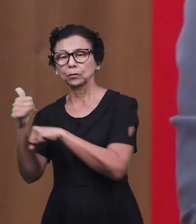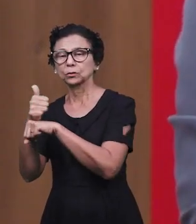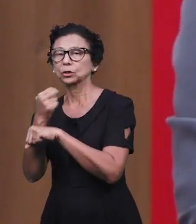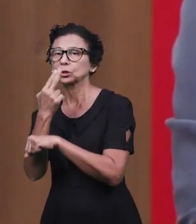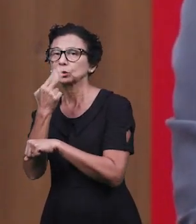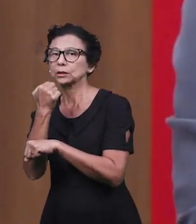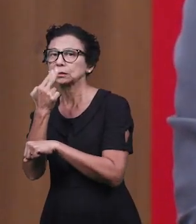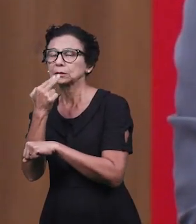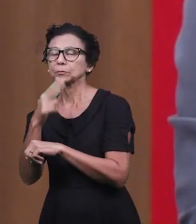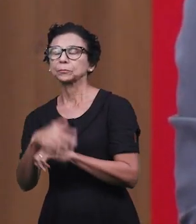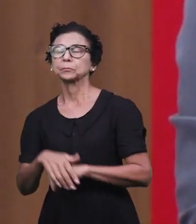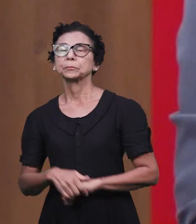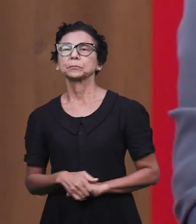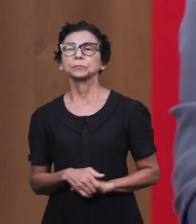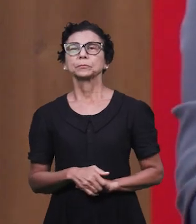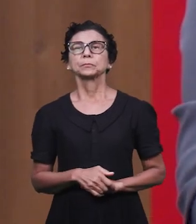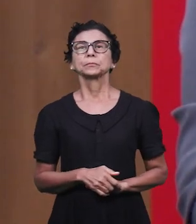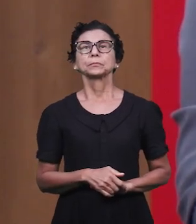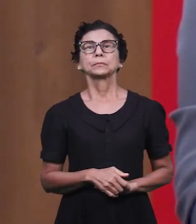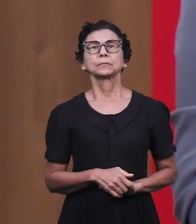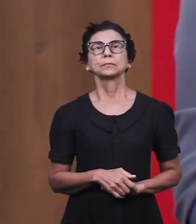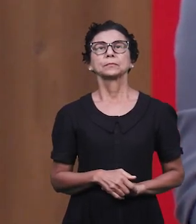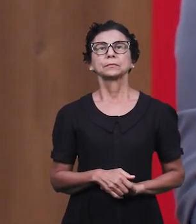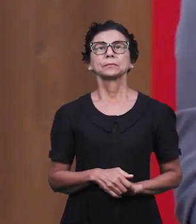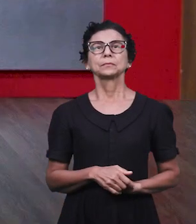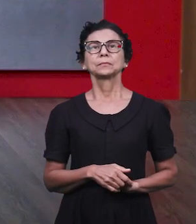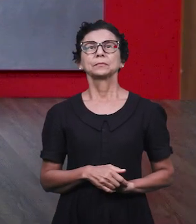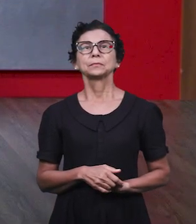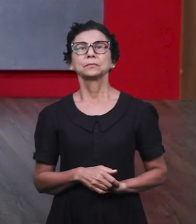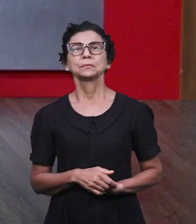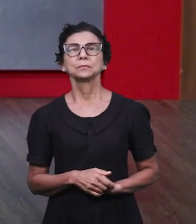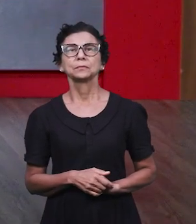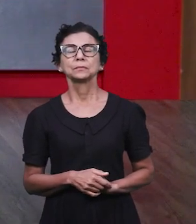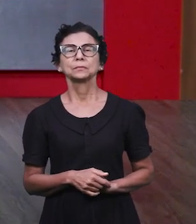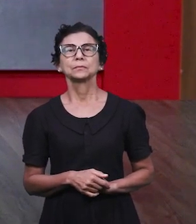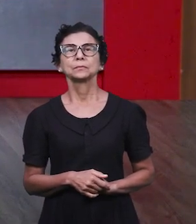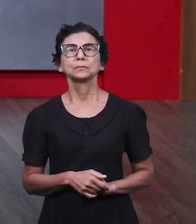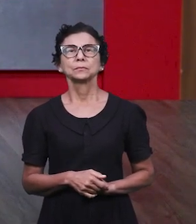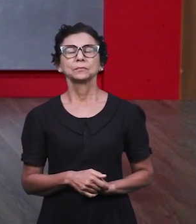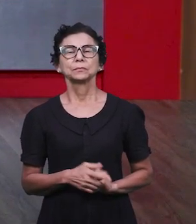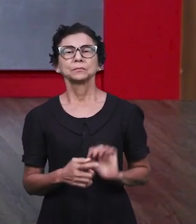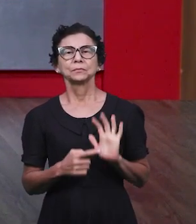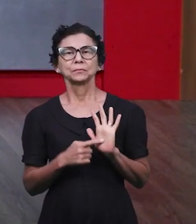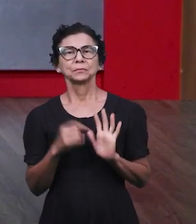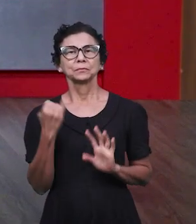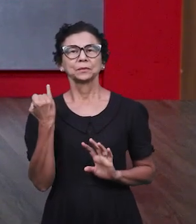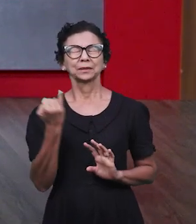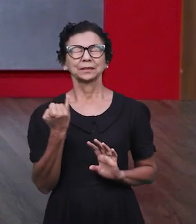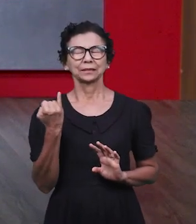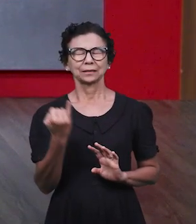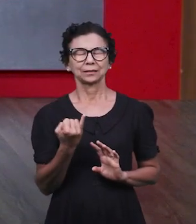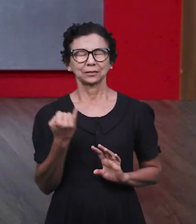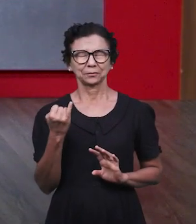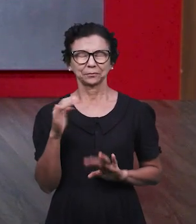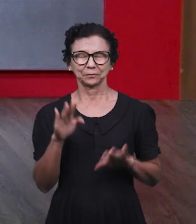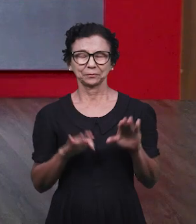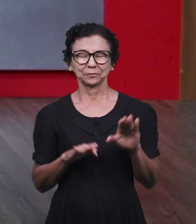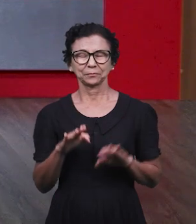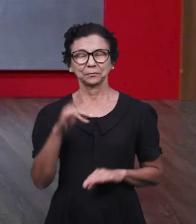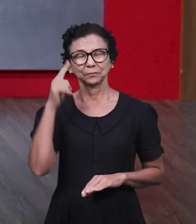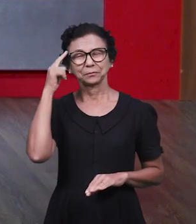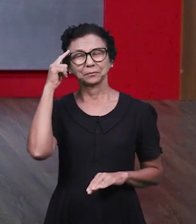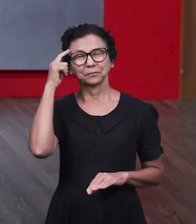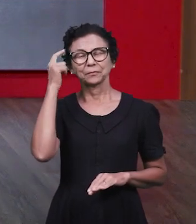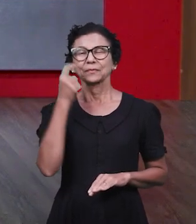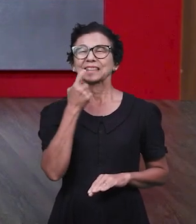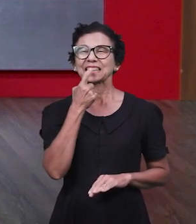essa reeducação. E a gente quer mostrar para vocês agora, no nosso modelo, uma coisa muito importante.